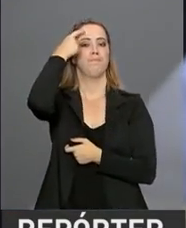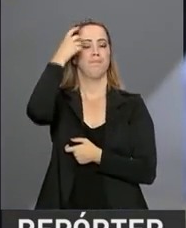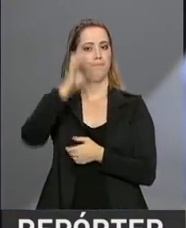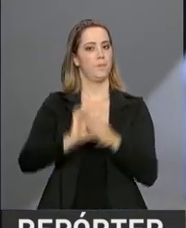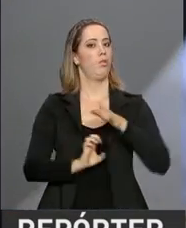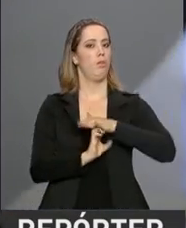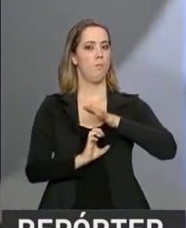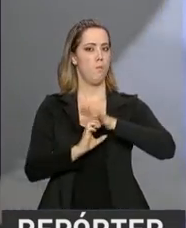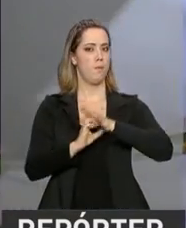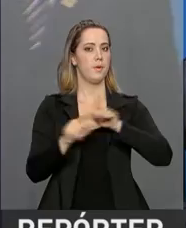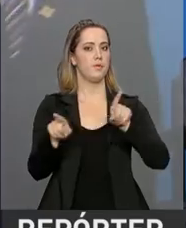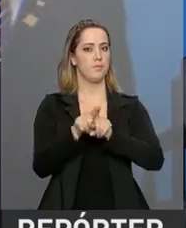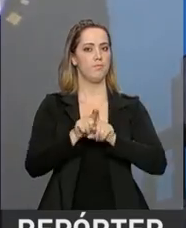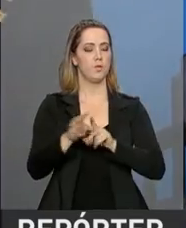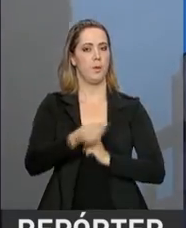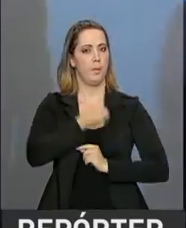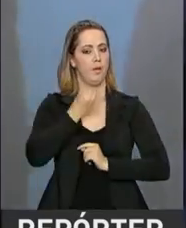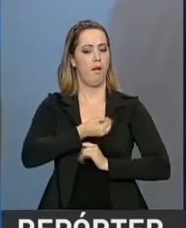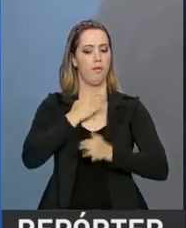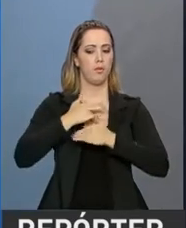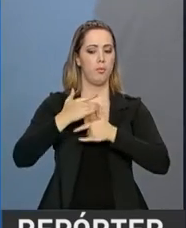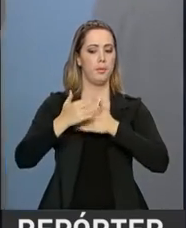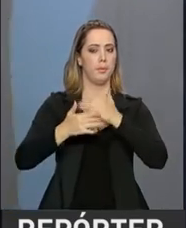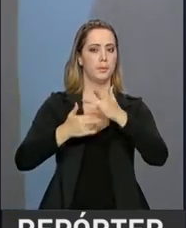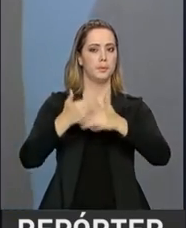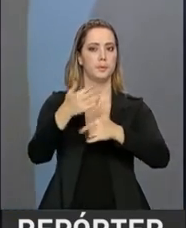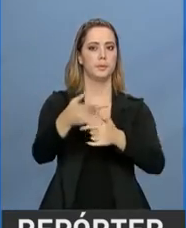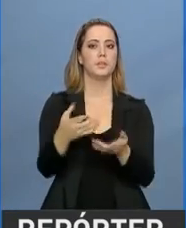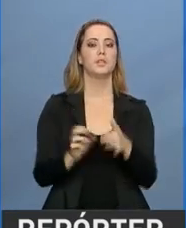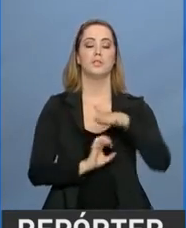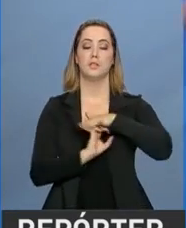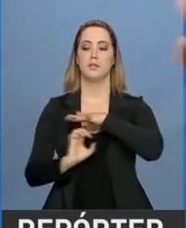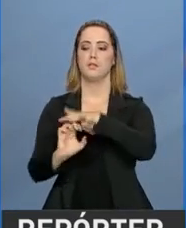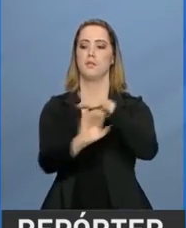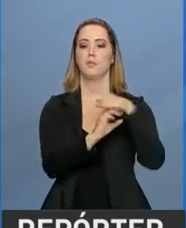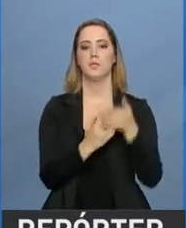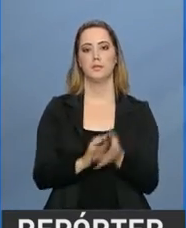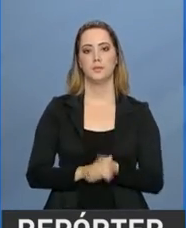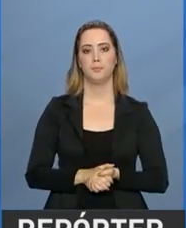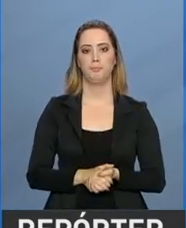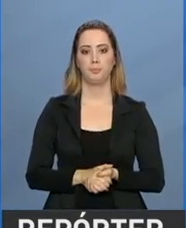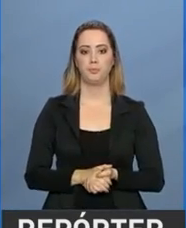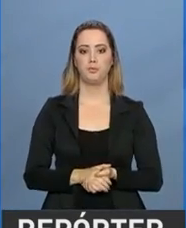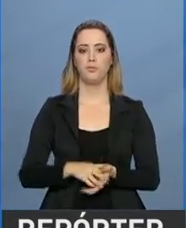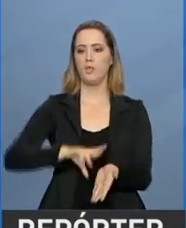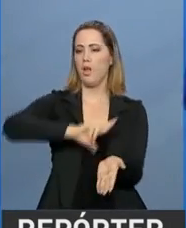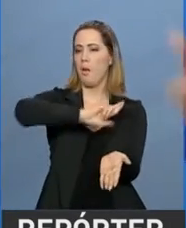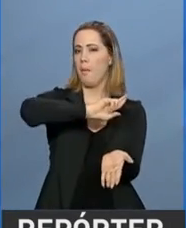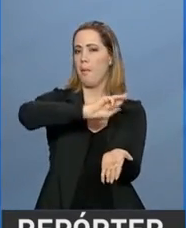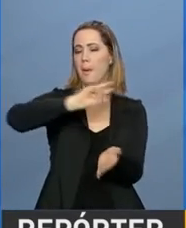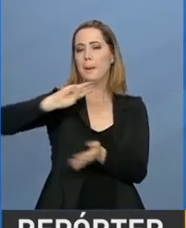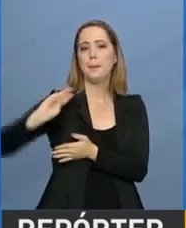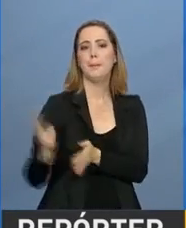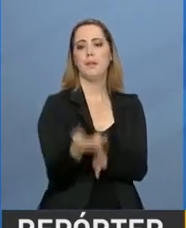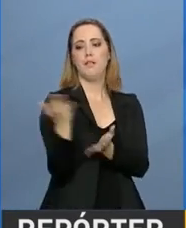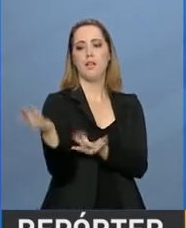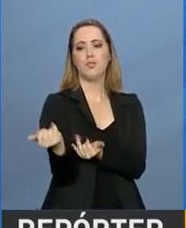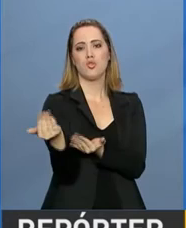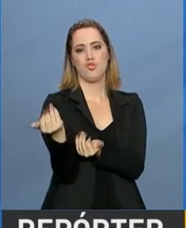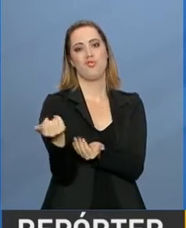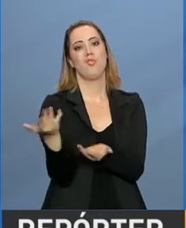ea sobrevivência das micro e pequenas empresas pilhagens jovens também sonham empreender